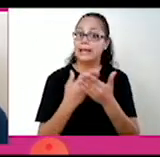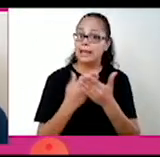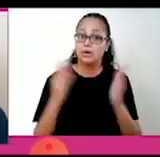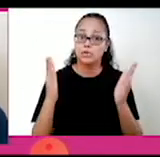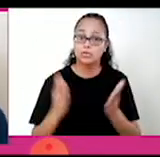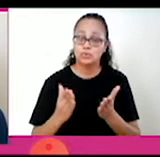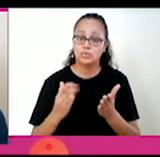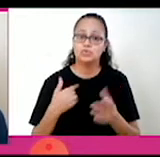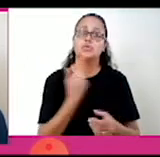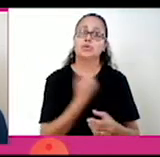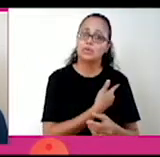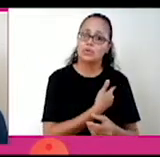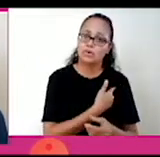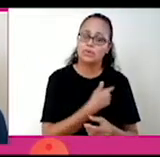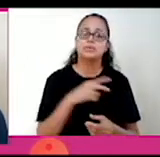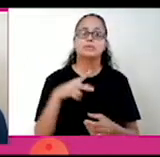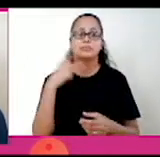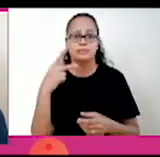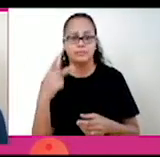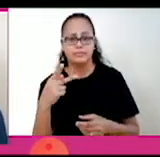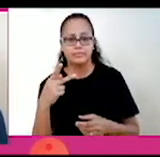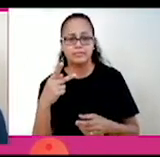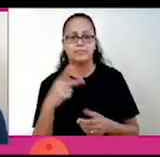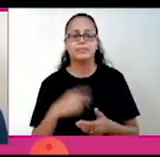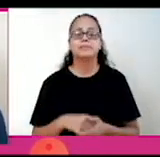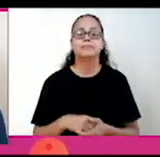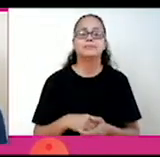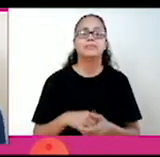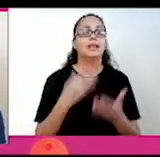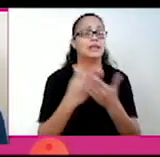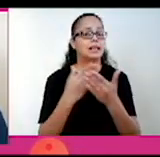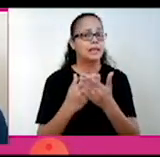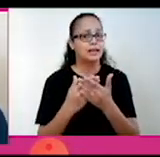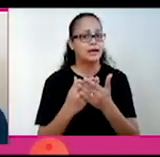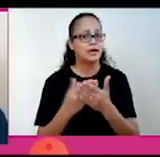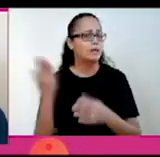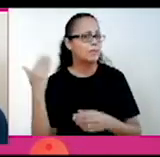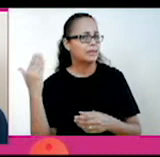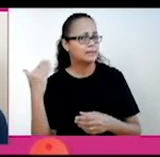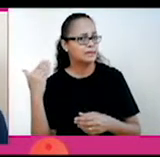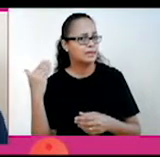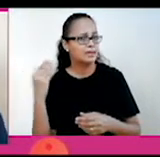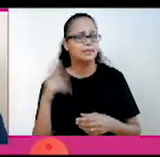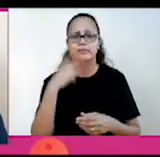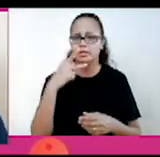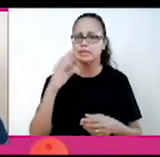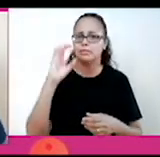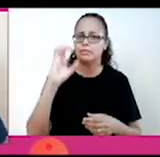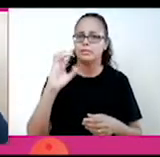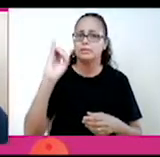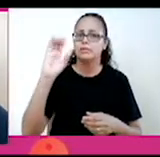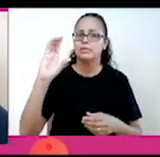hoje nós vamos falar sobre os tipos de clima. Na aula passada nós começamos. Terminamos a aula falando sobre ciclones,